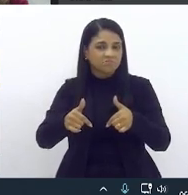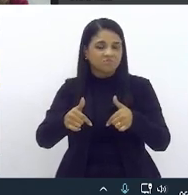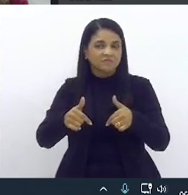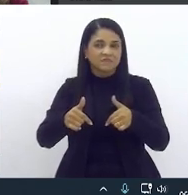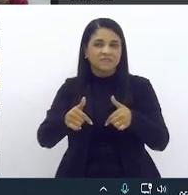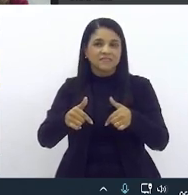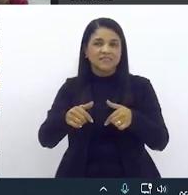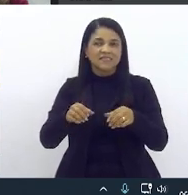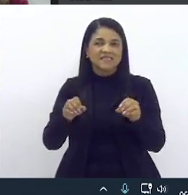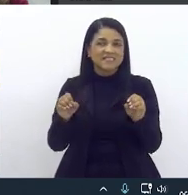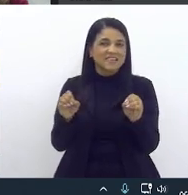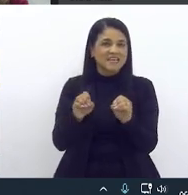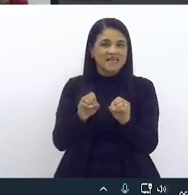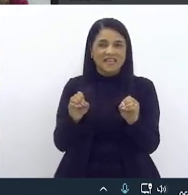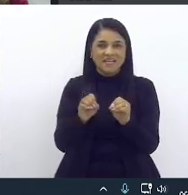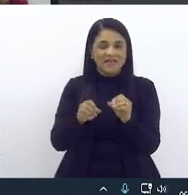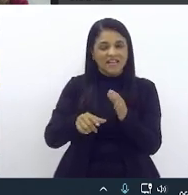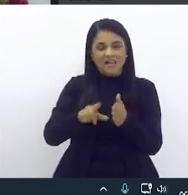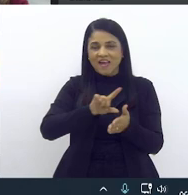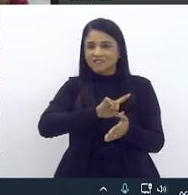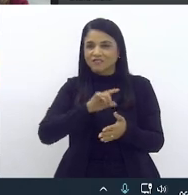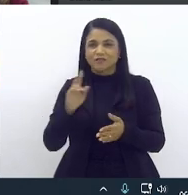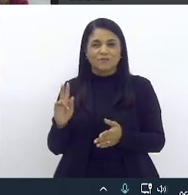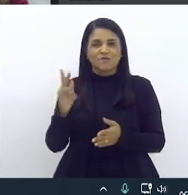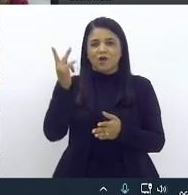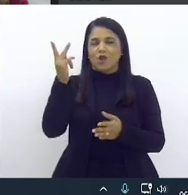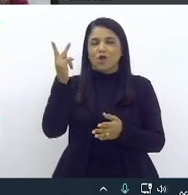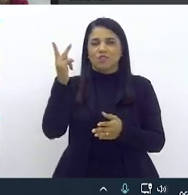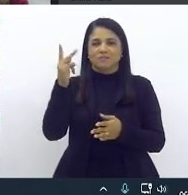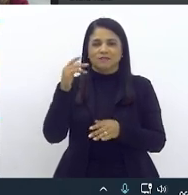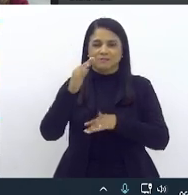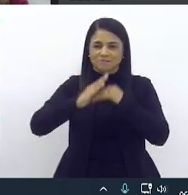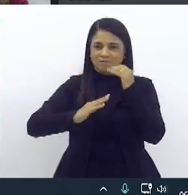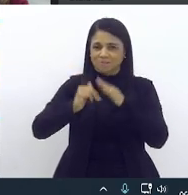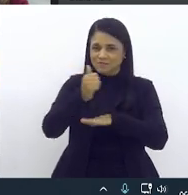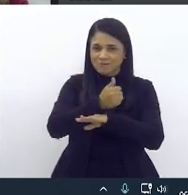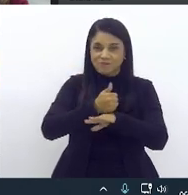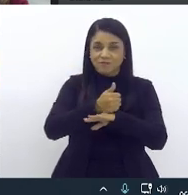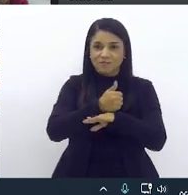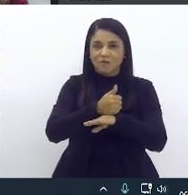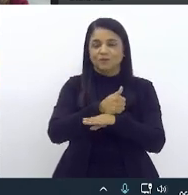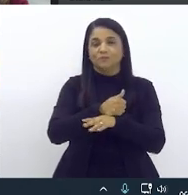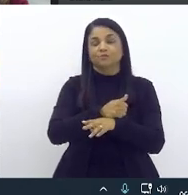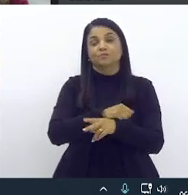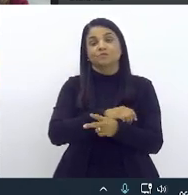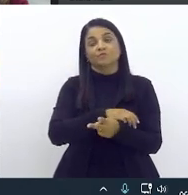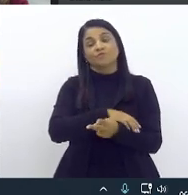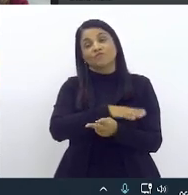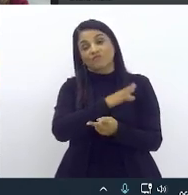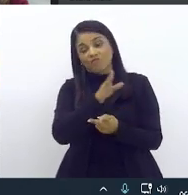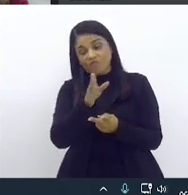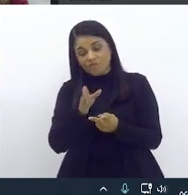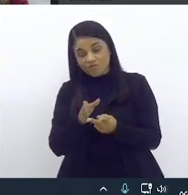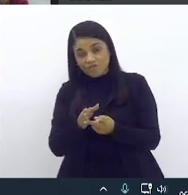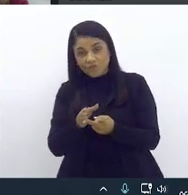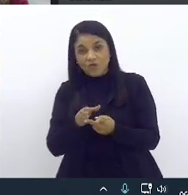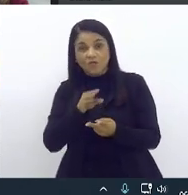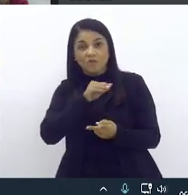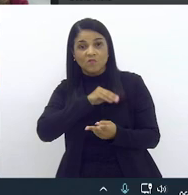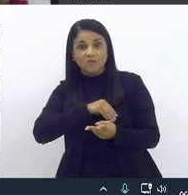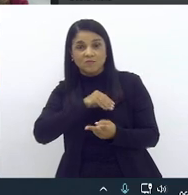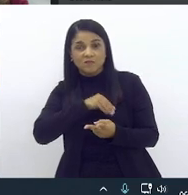profissional devidamente valorizado. E aí, nessa outra questão do piso,